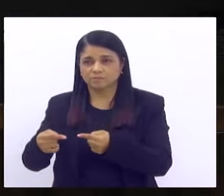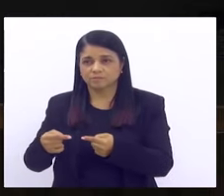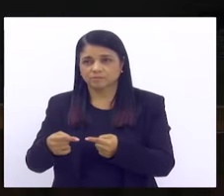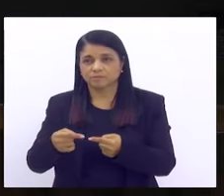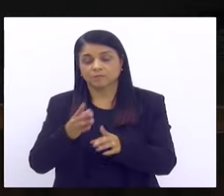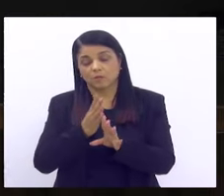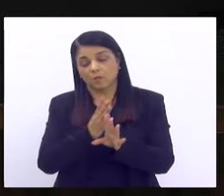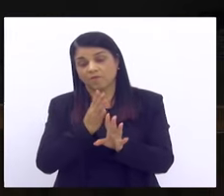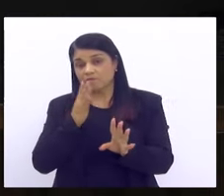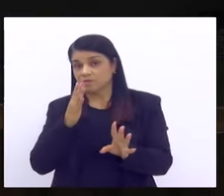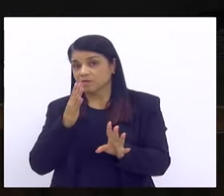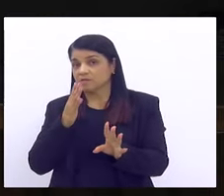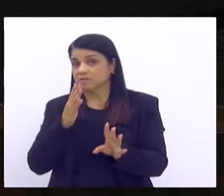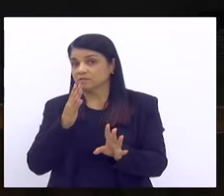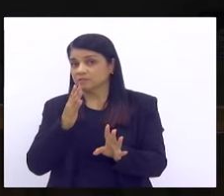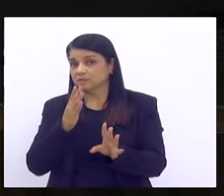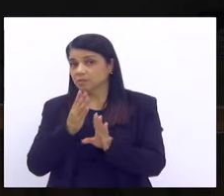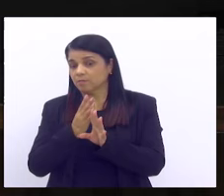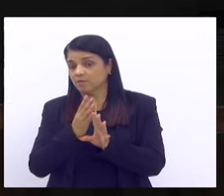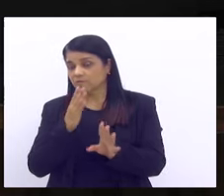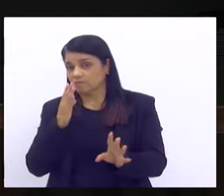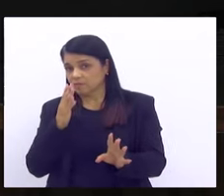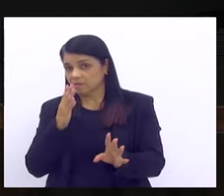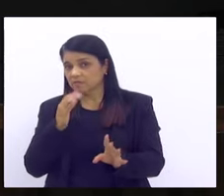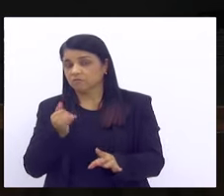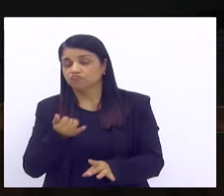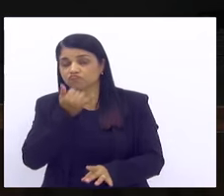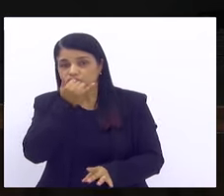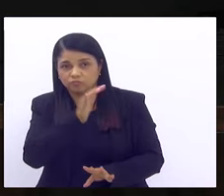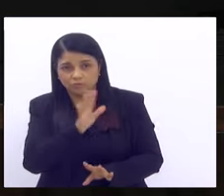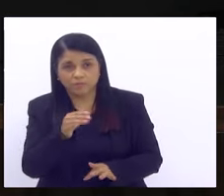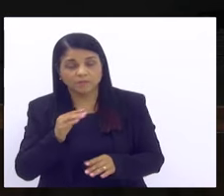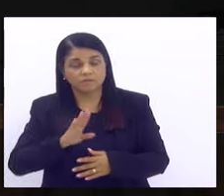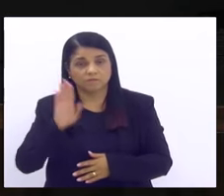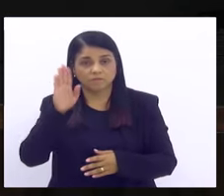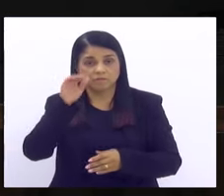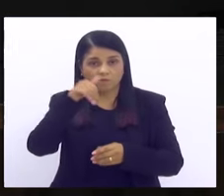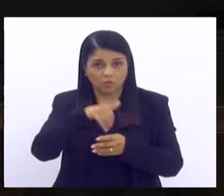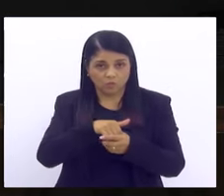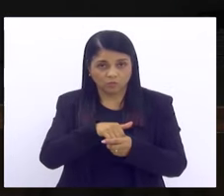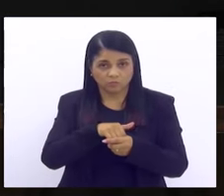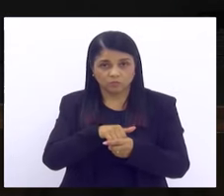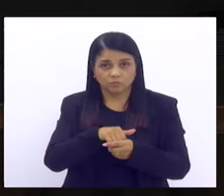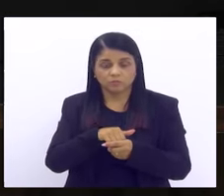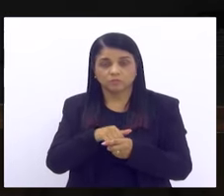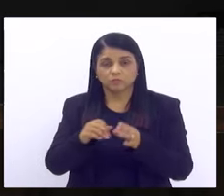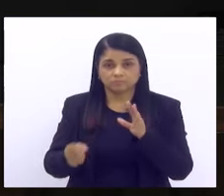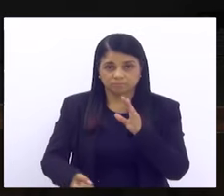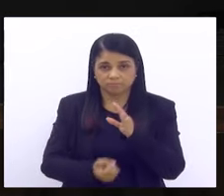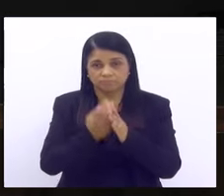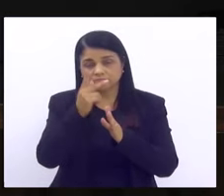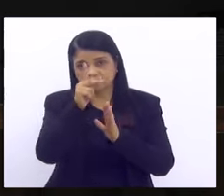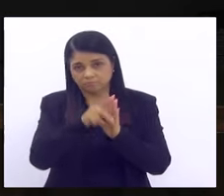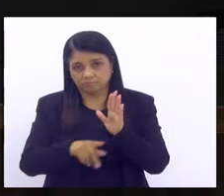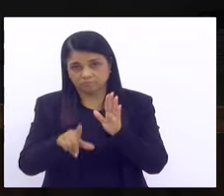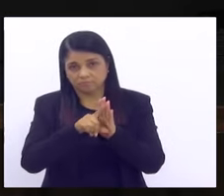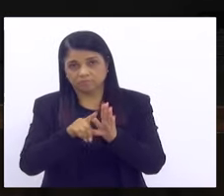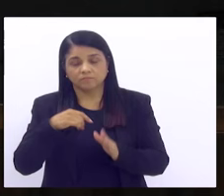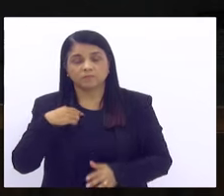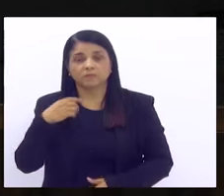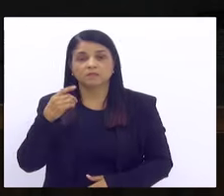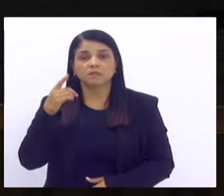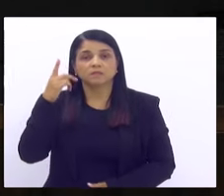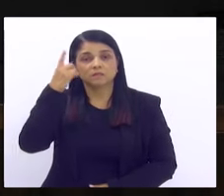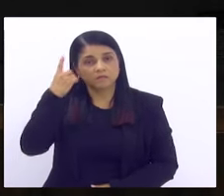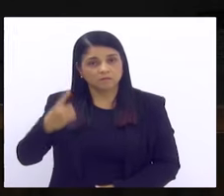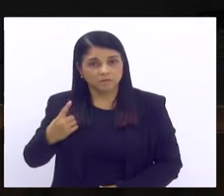fila, deputado. Declarar. Para declarar voto, a deputada autora do projeto, a Dani, o deputado Carlos